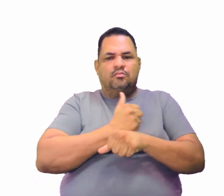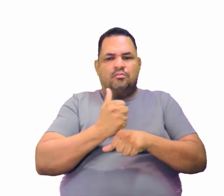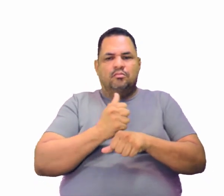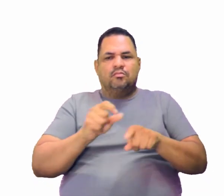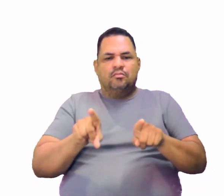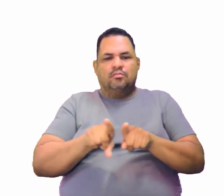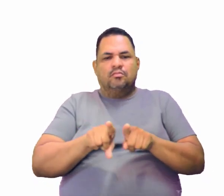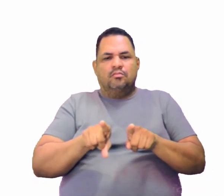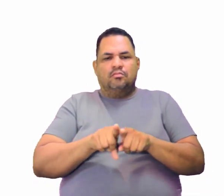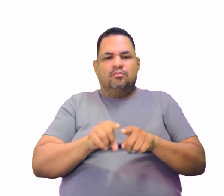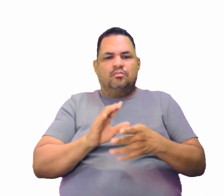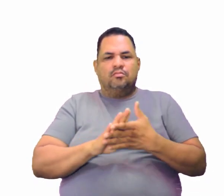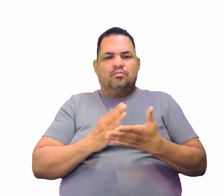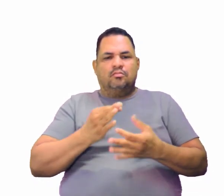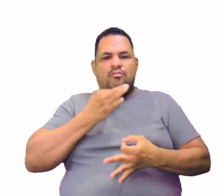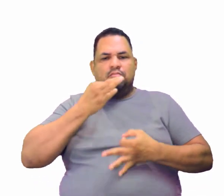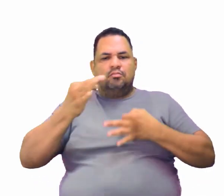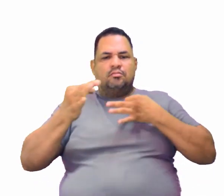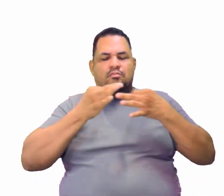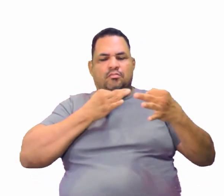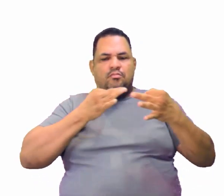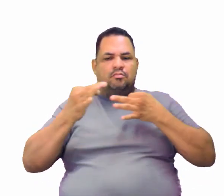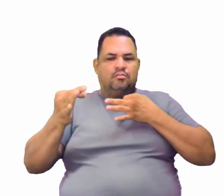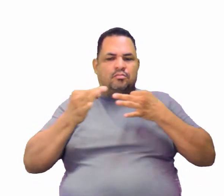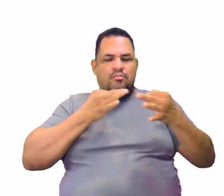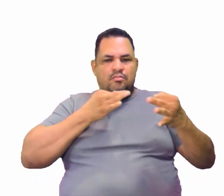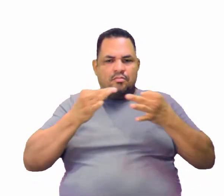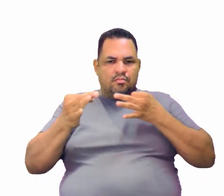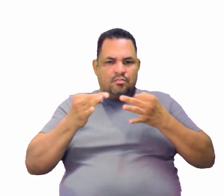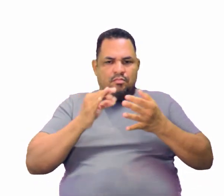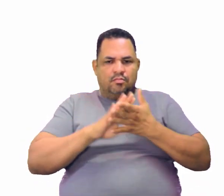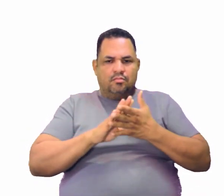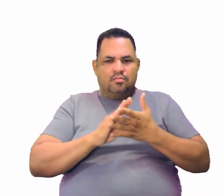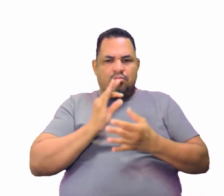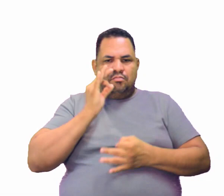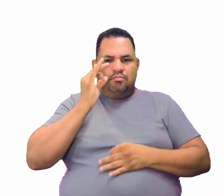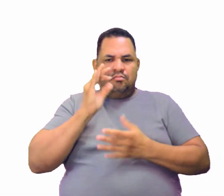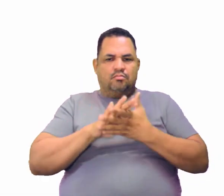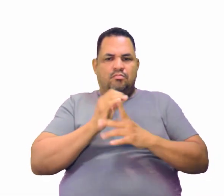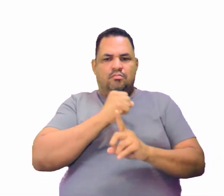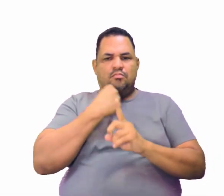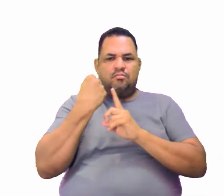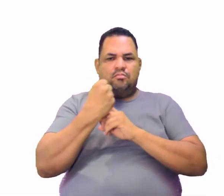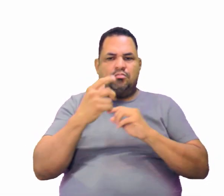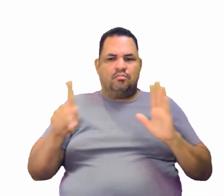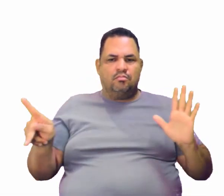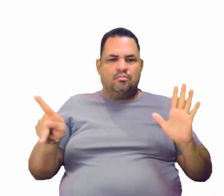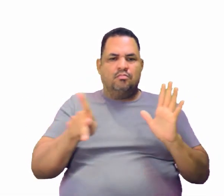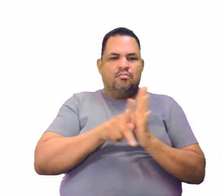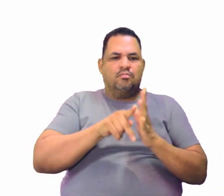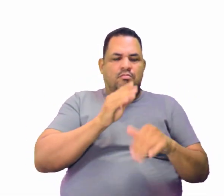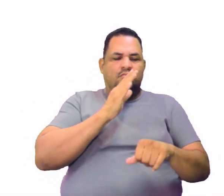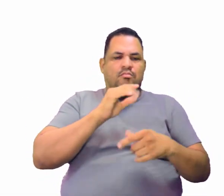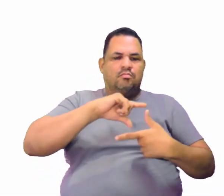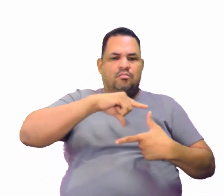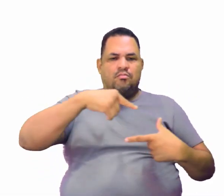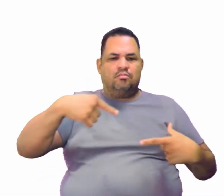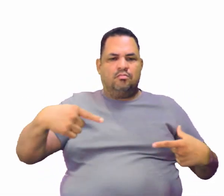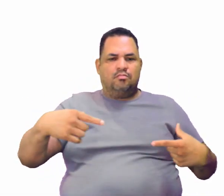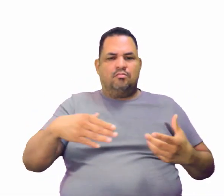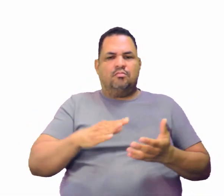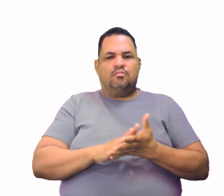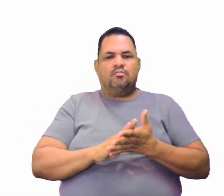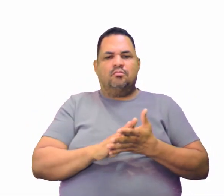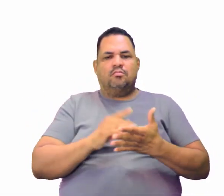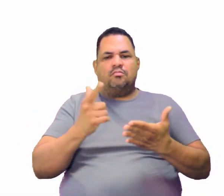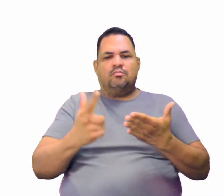morais, ao mesmo tempo que há uma severa crítica à sociedade. Típica da Idade